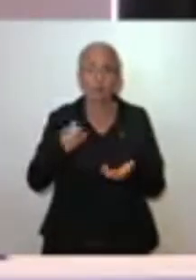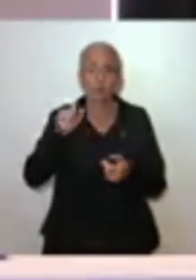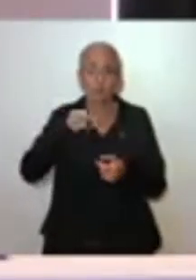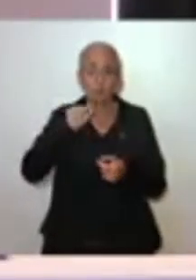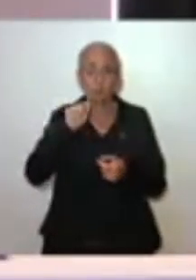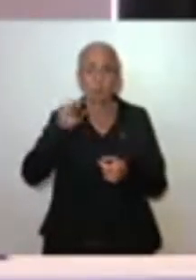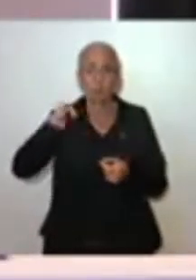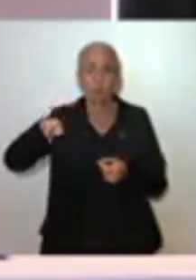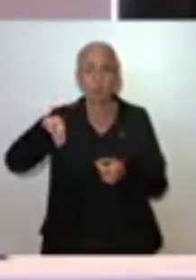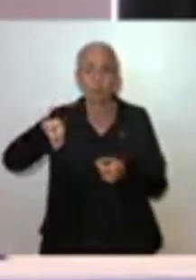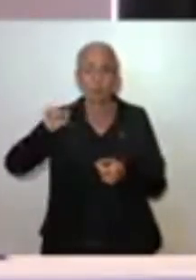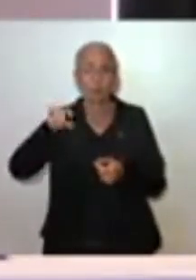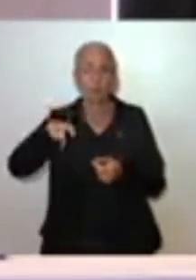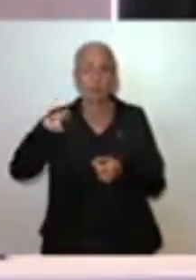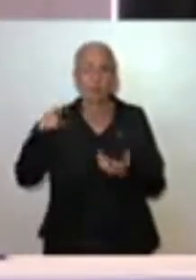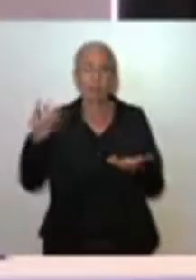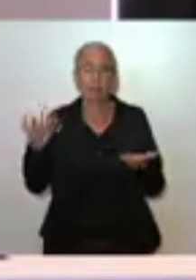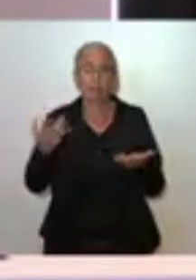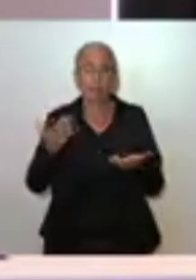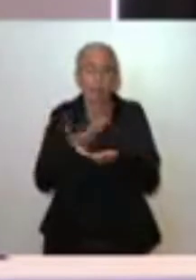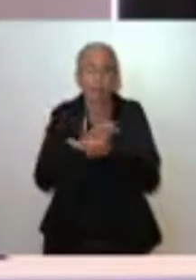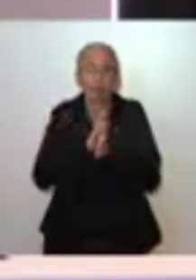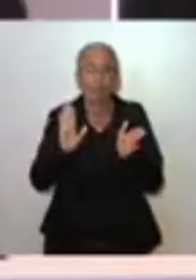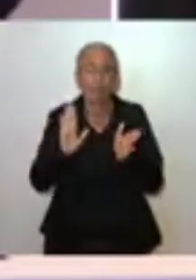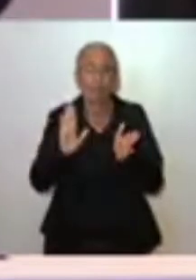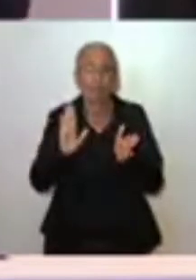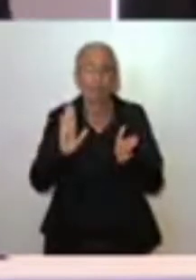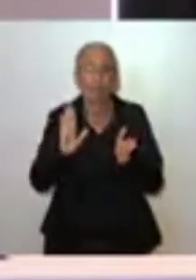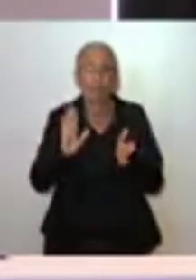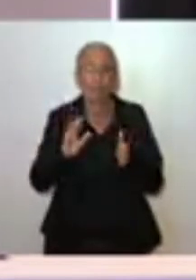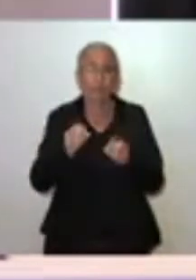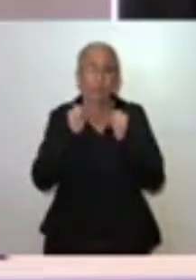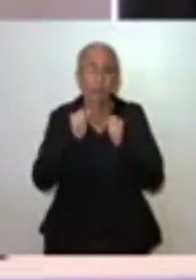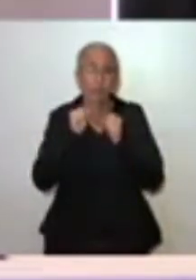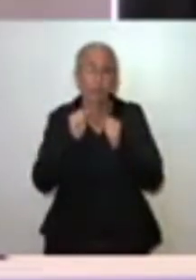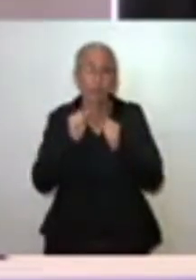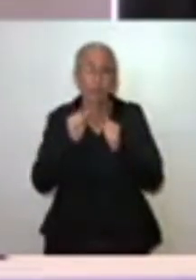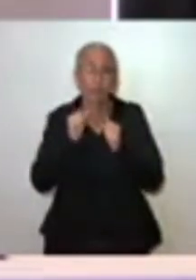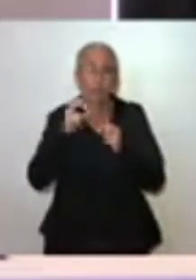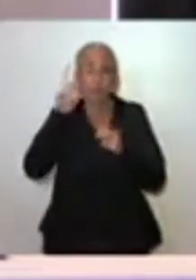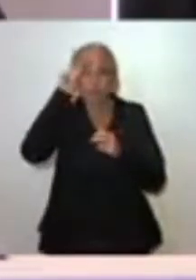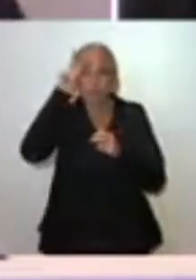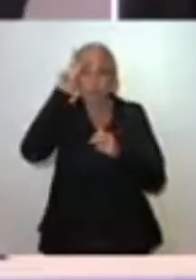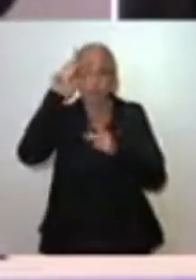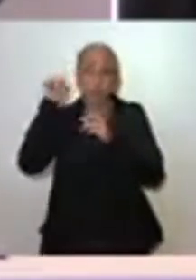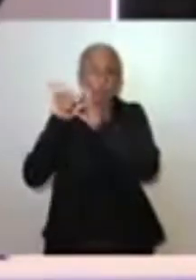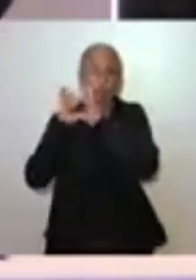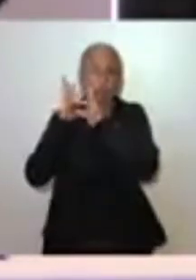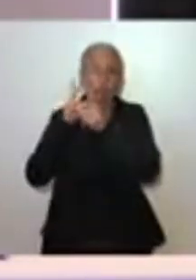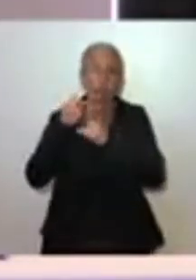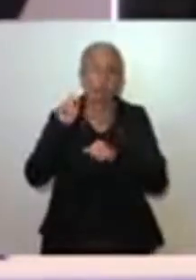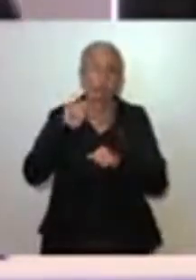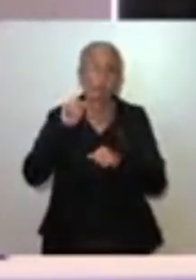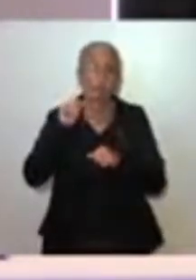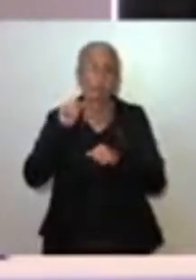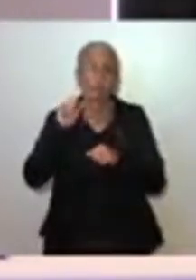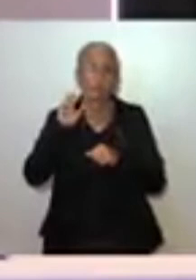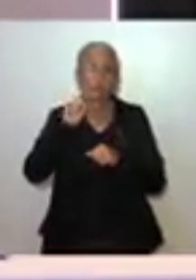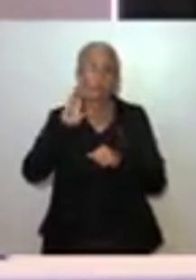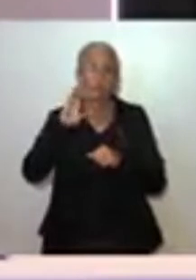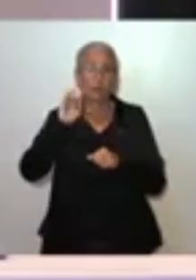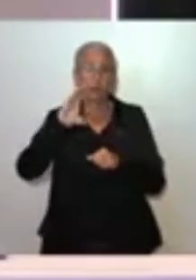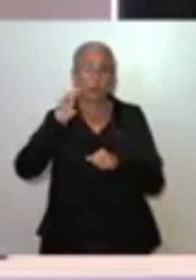marxista mais ou pelo menos marxista até pode ser uma visão da história mas não é mais sociais e comunista